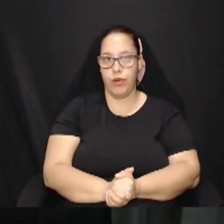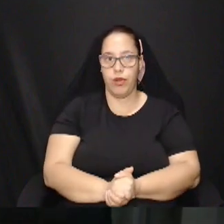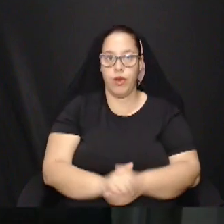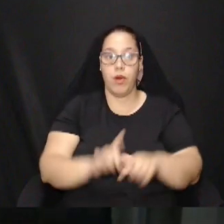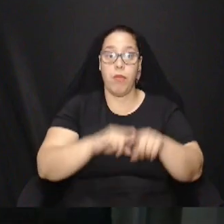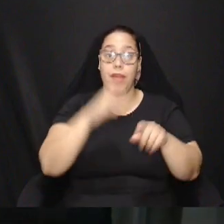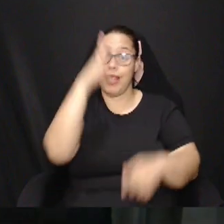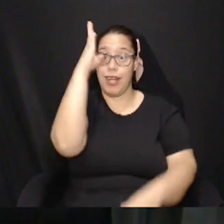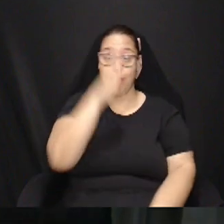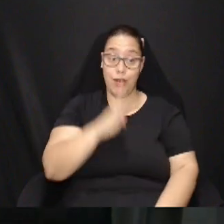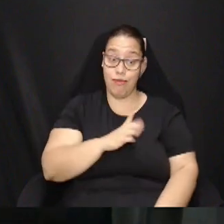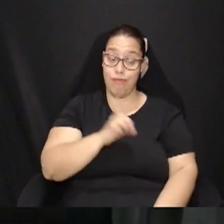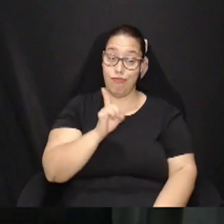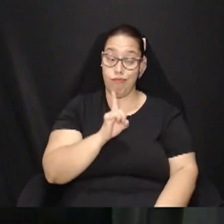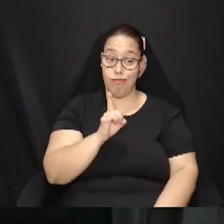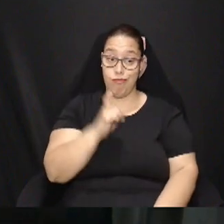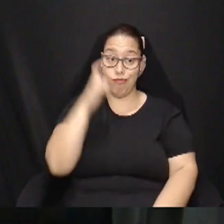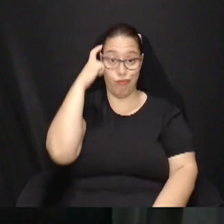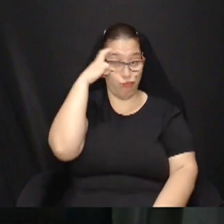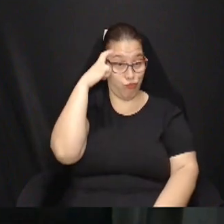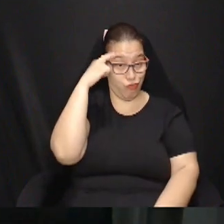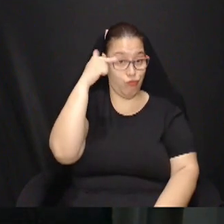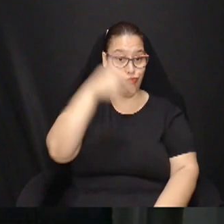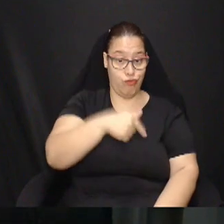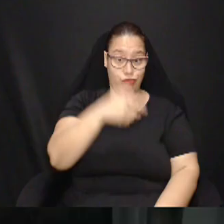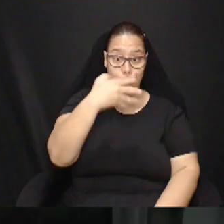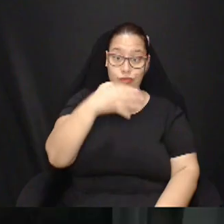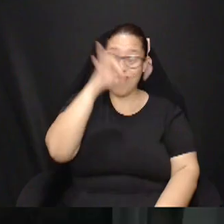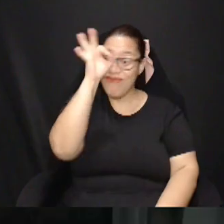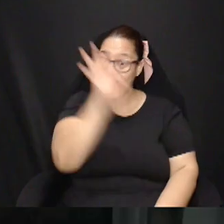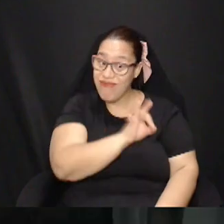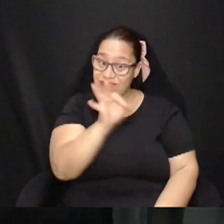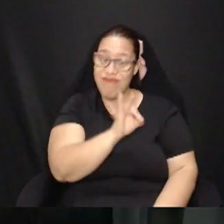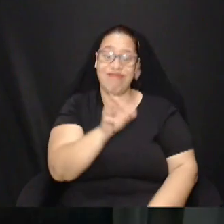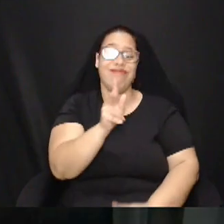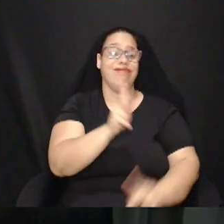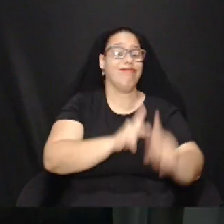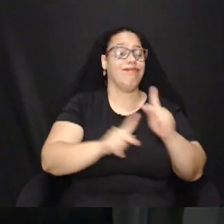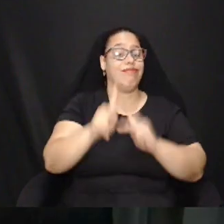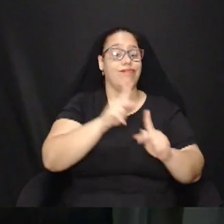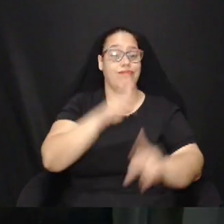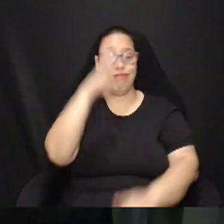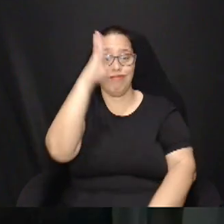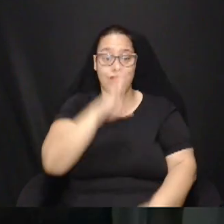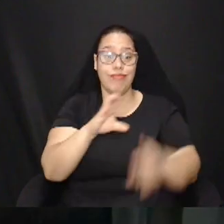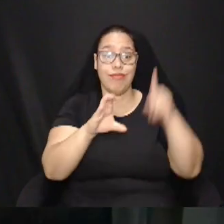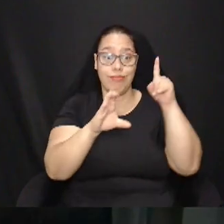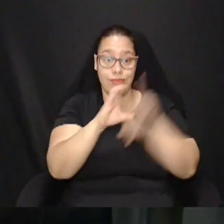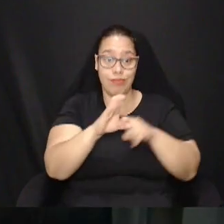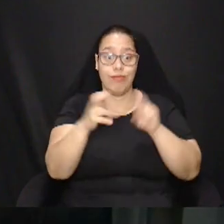E pensa assim, 74% da população brasileira depende do SUS.